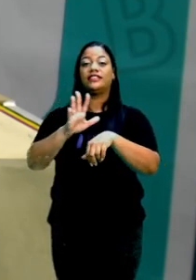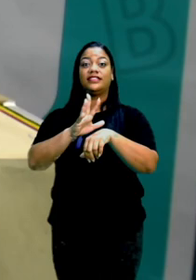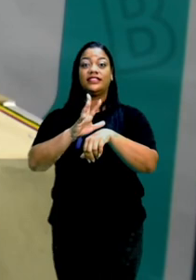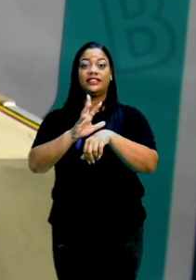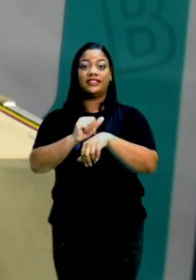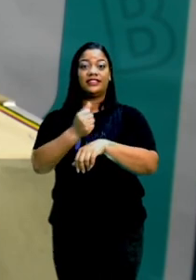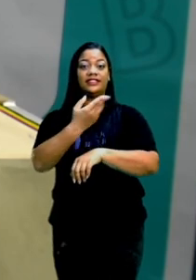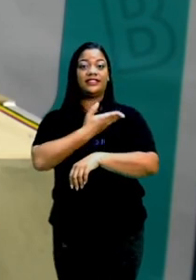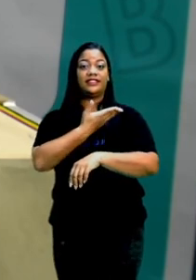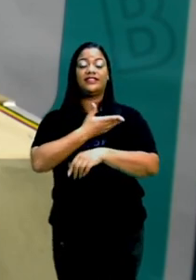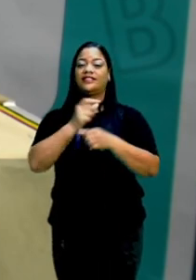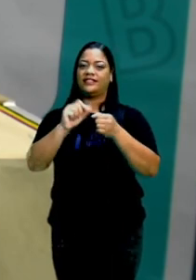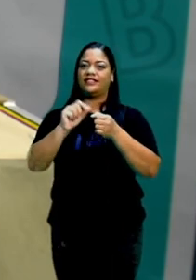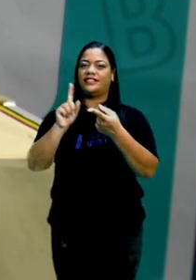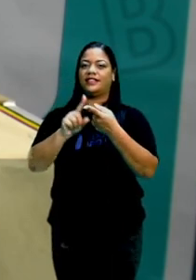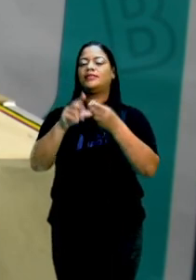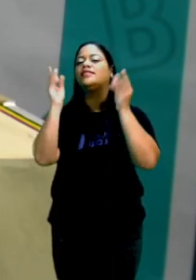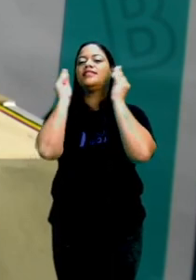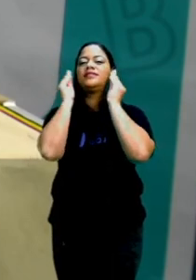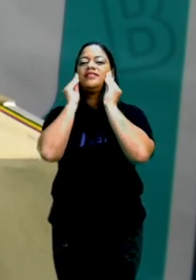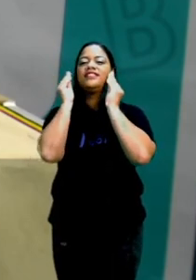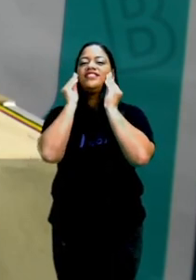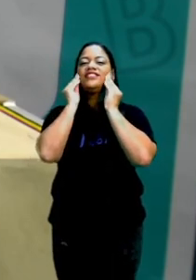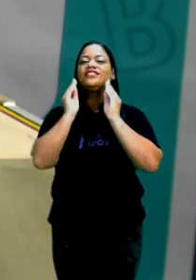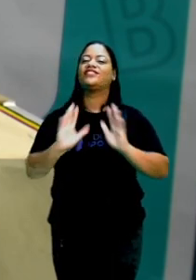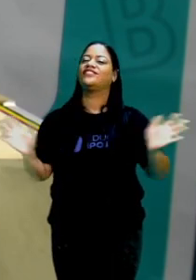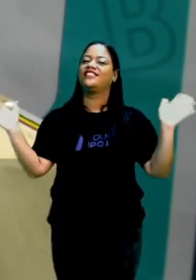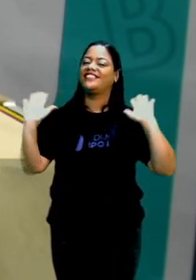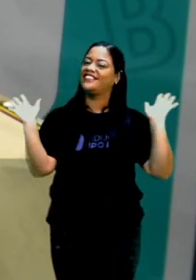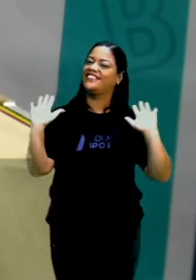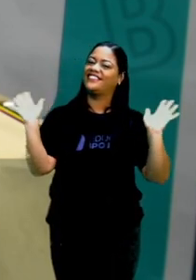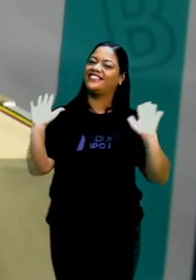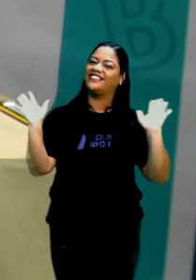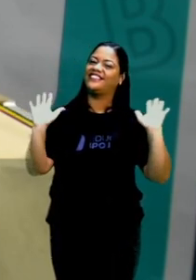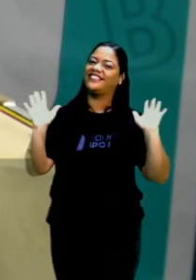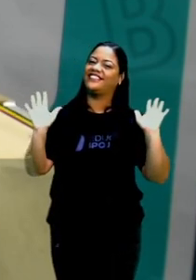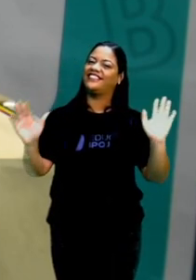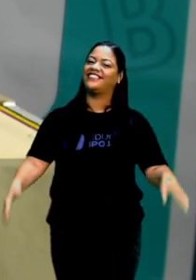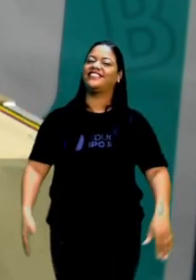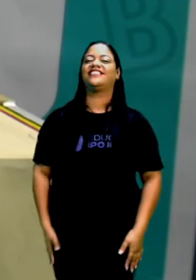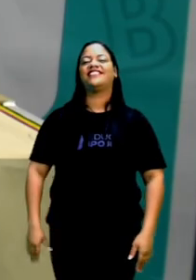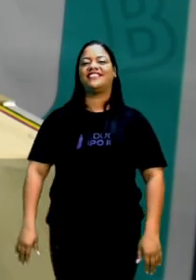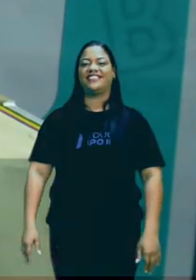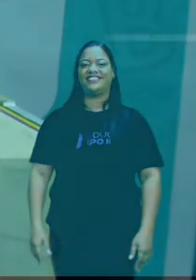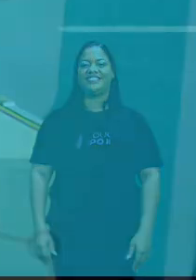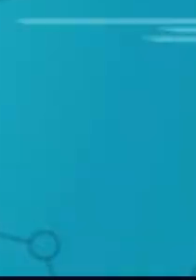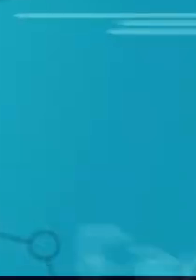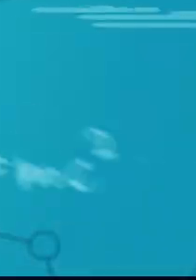coleguinhas para fazer parte. Beijos e até a nossa próxima aulinha.